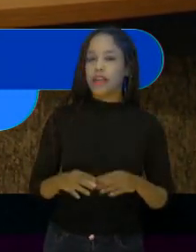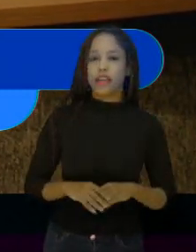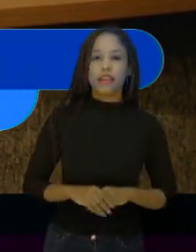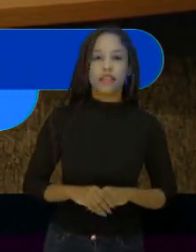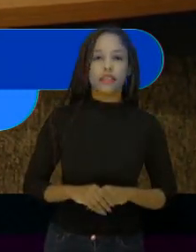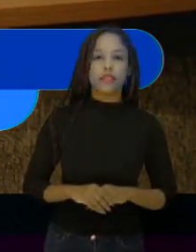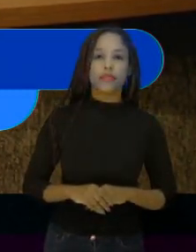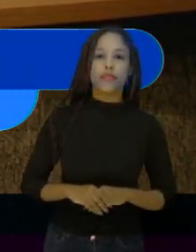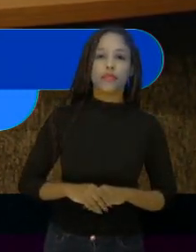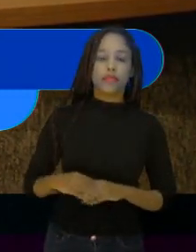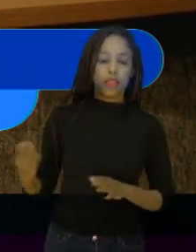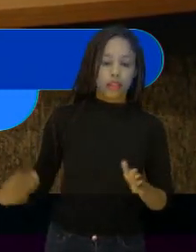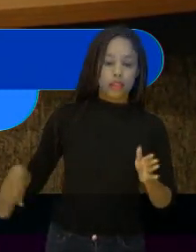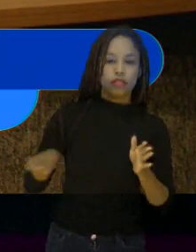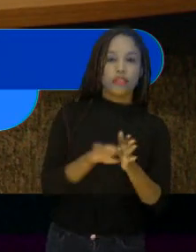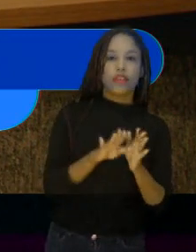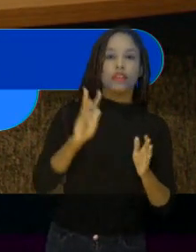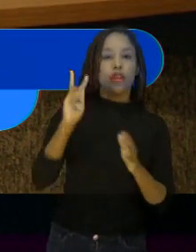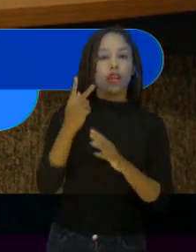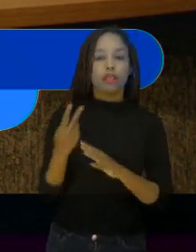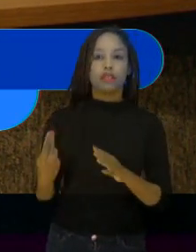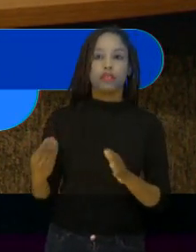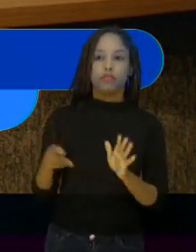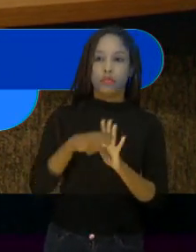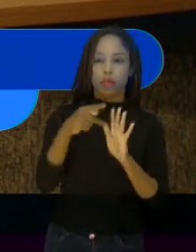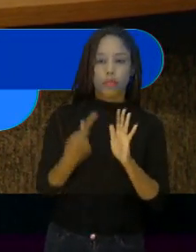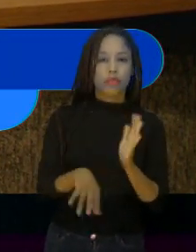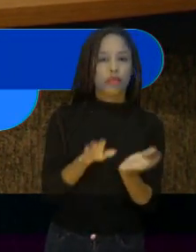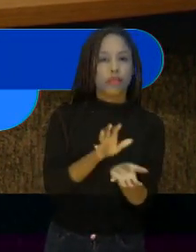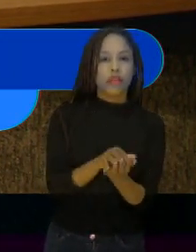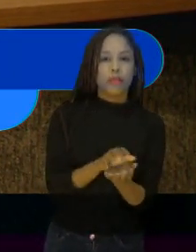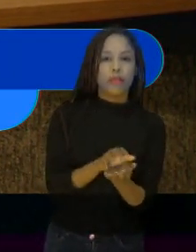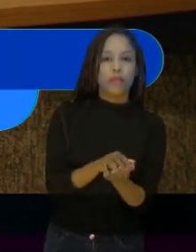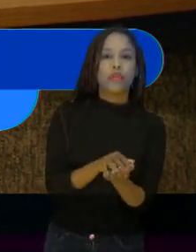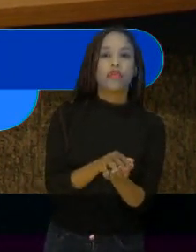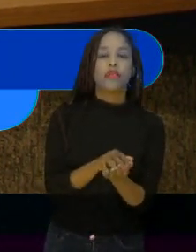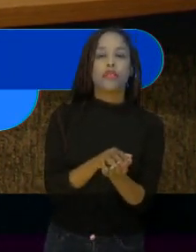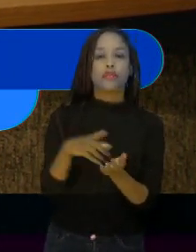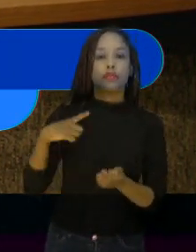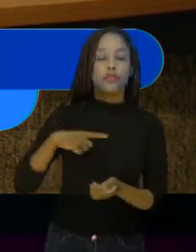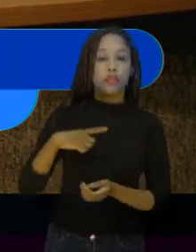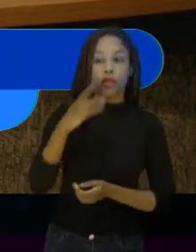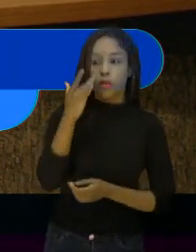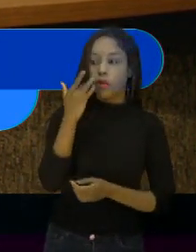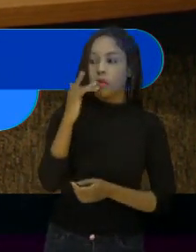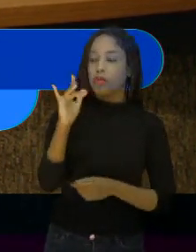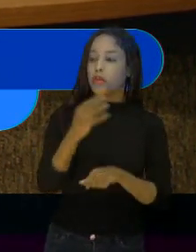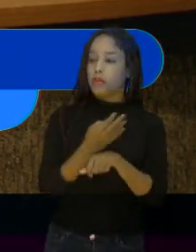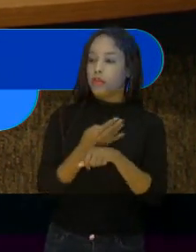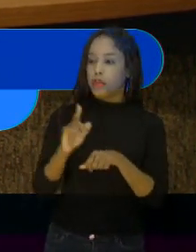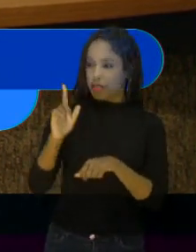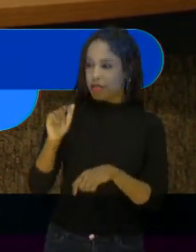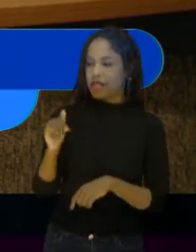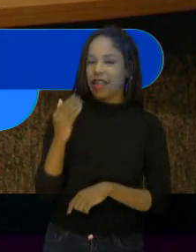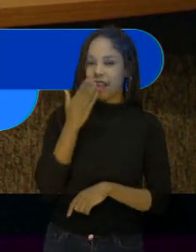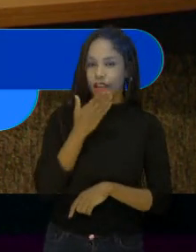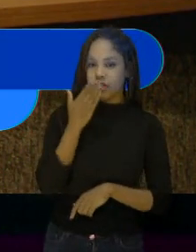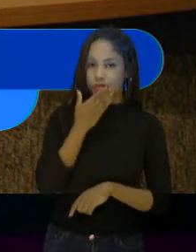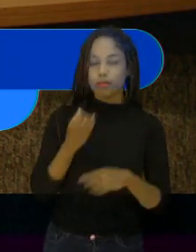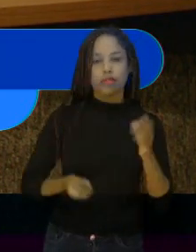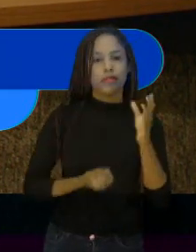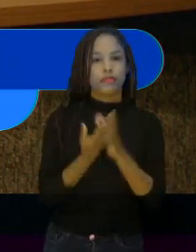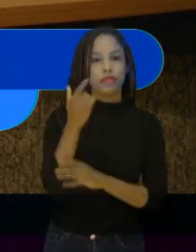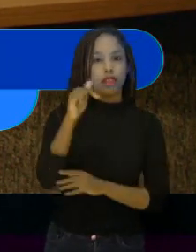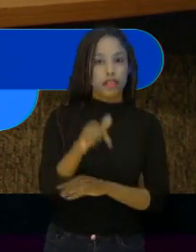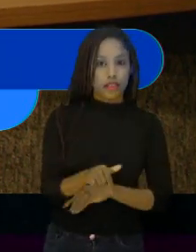dos holandeses em Pernambuco, quando buscavam o ouro branco, que era o açúcar aqui produzido